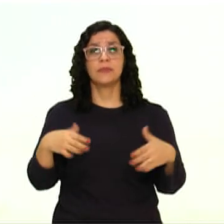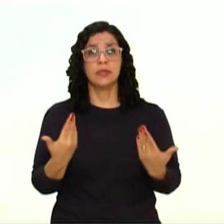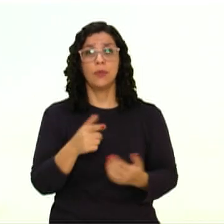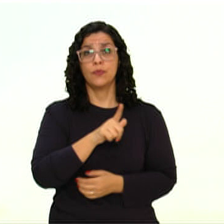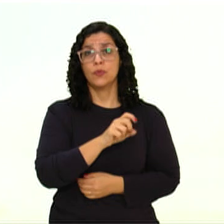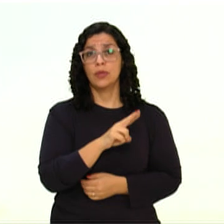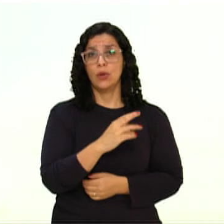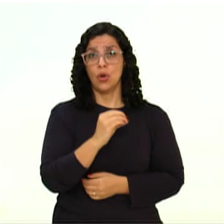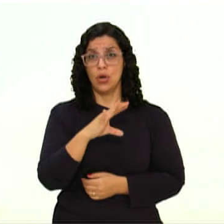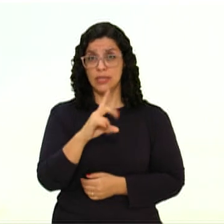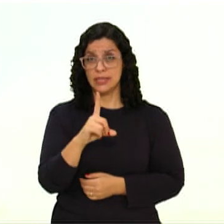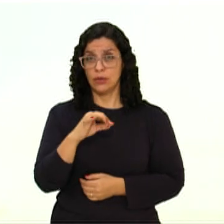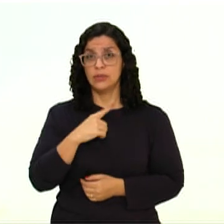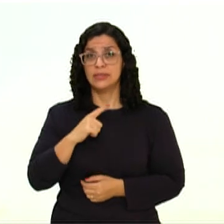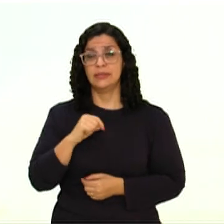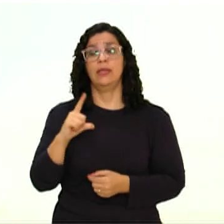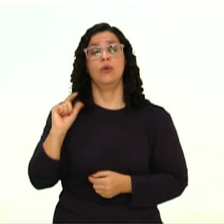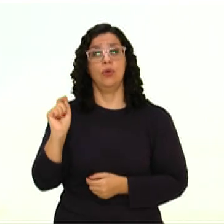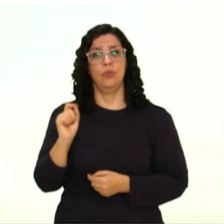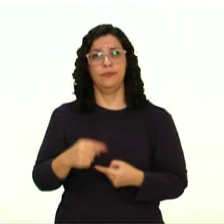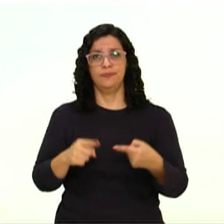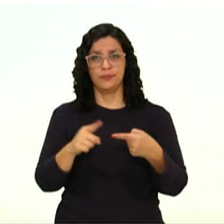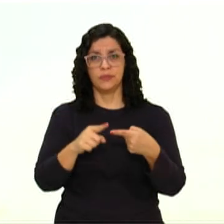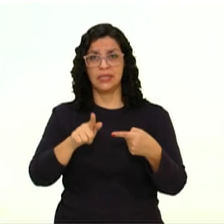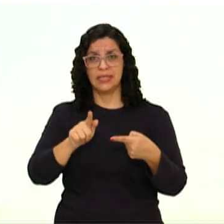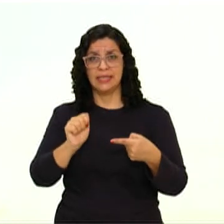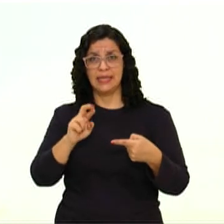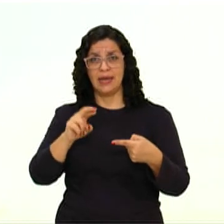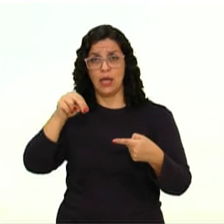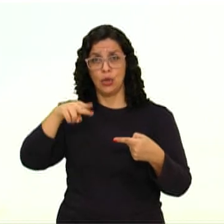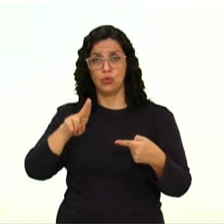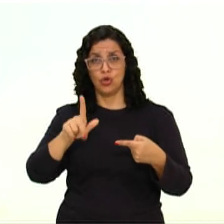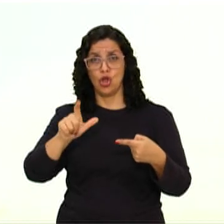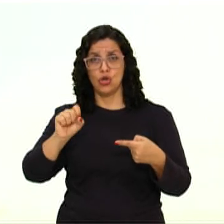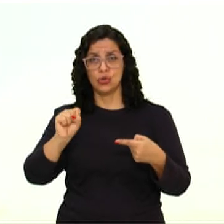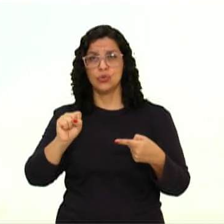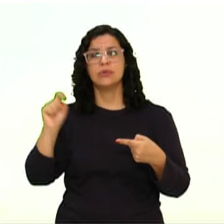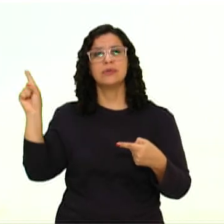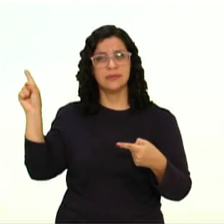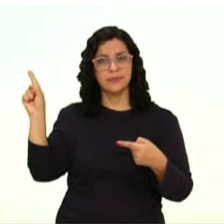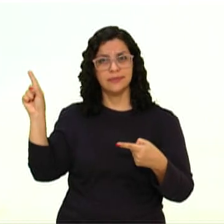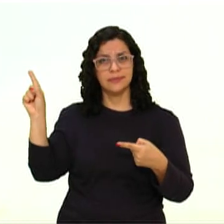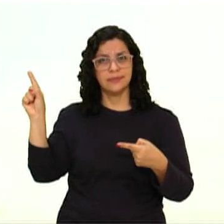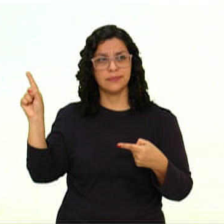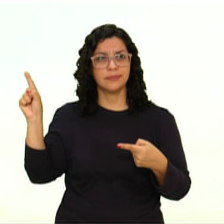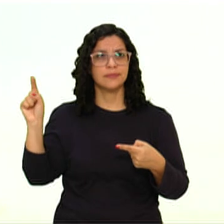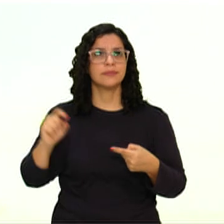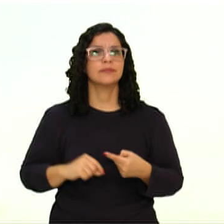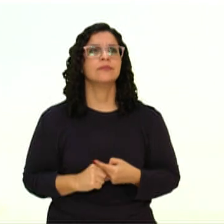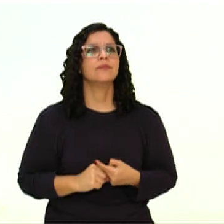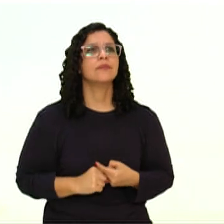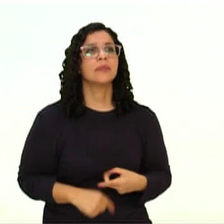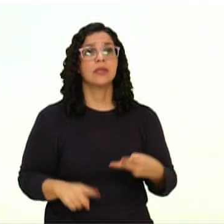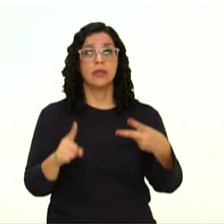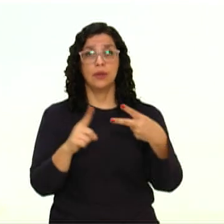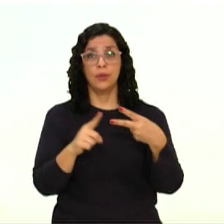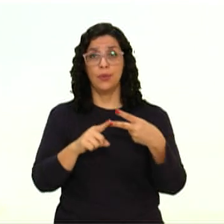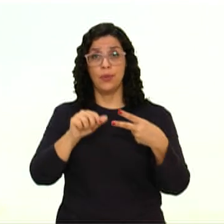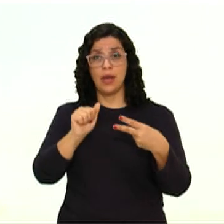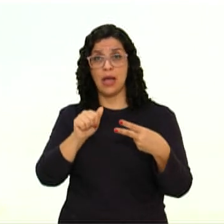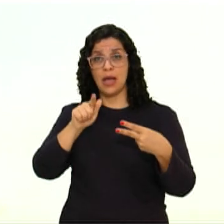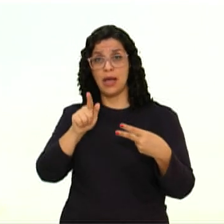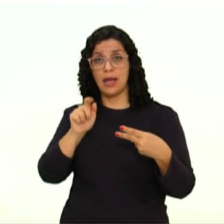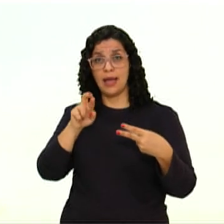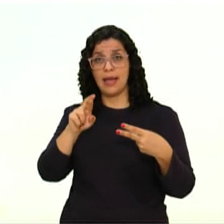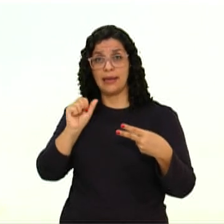Esses leucócitos podem ser classificados como os granulosos, que são os neutrófilos, os eosinófilos e os basófilos, então ele tem